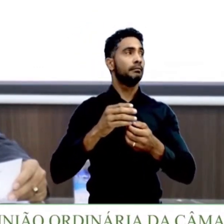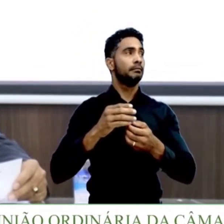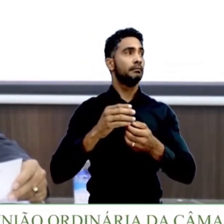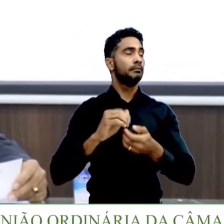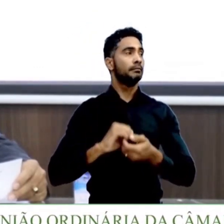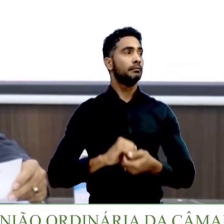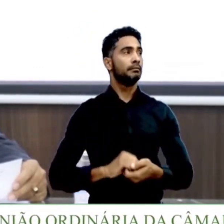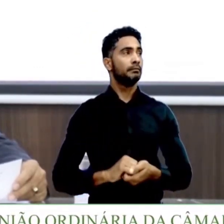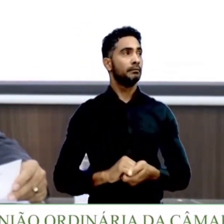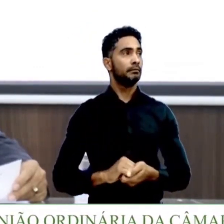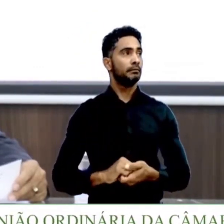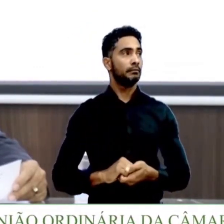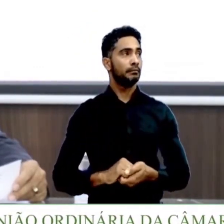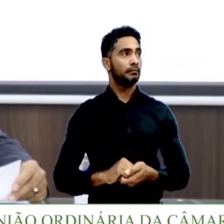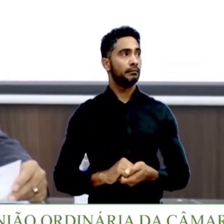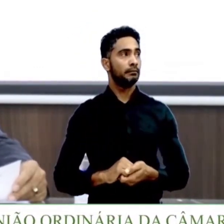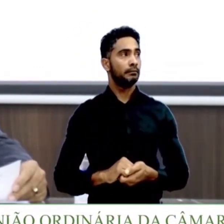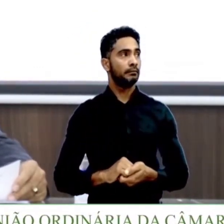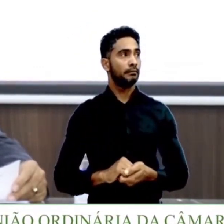Banana Fit.